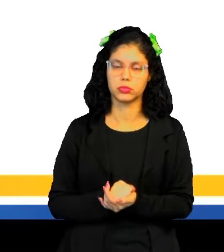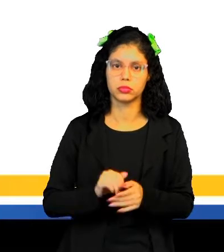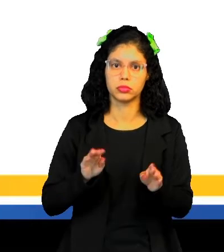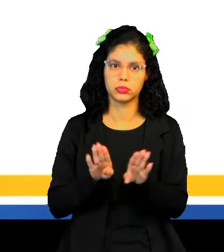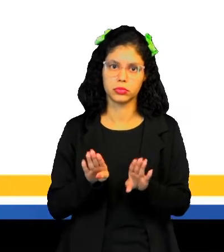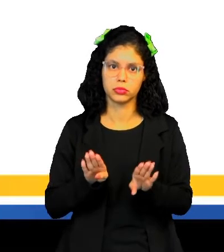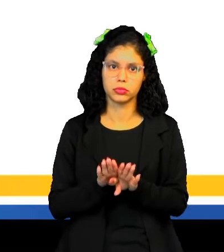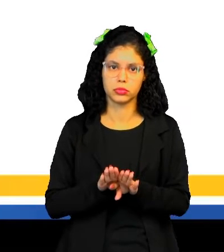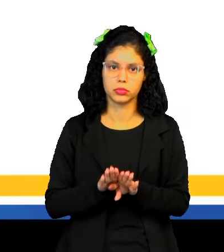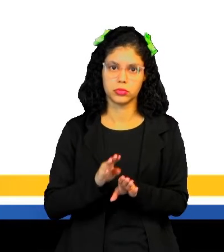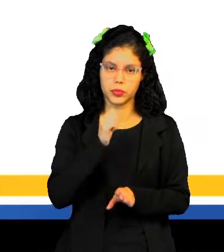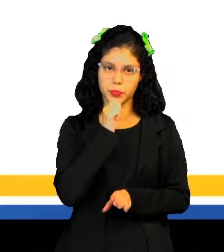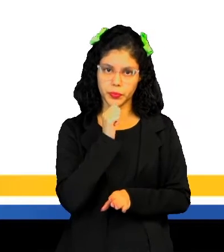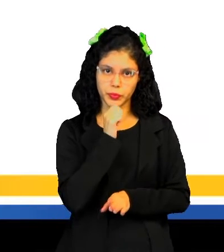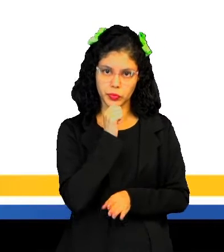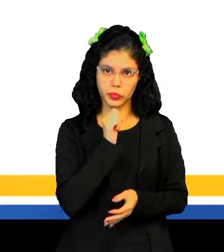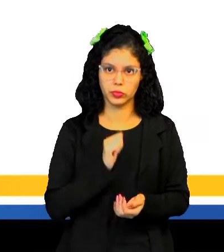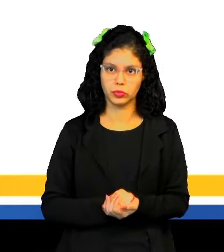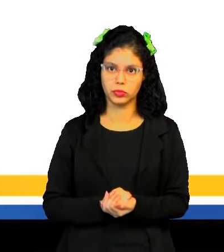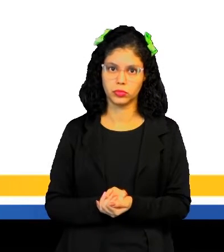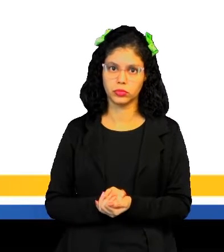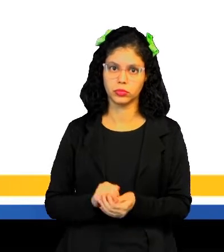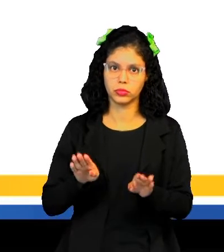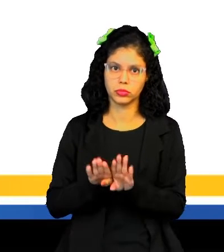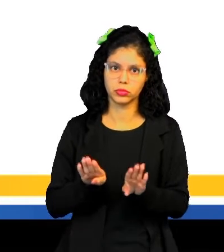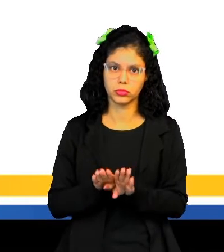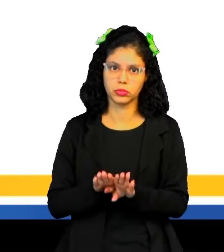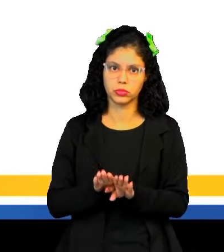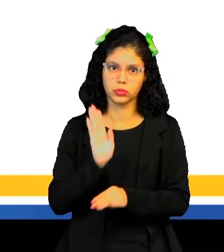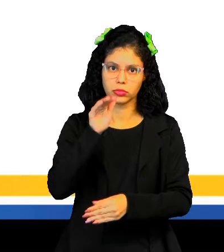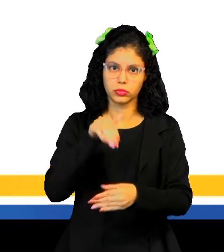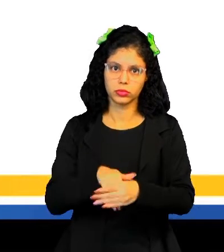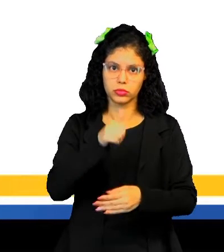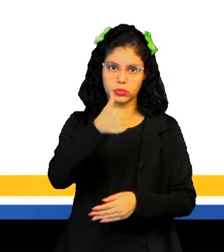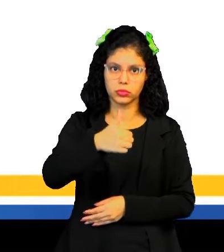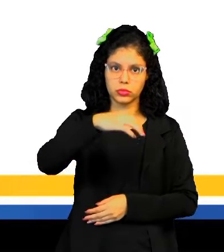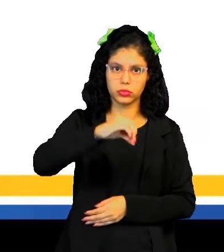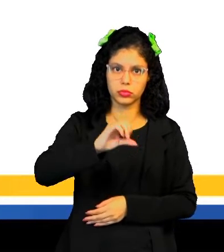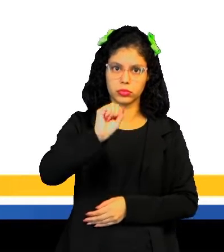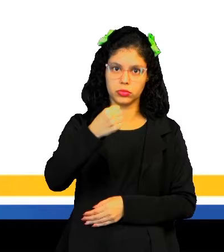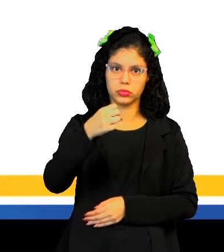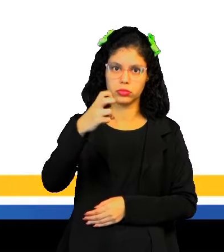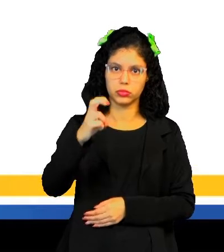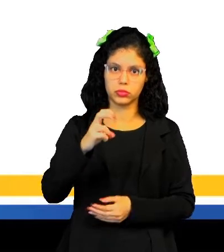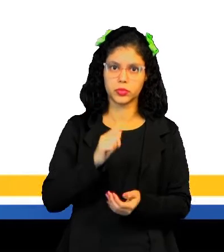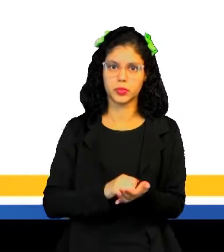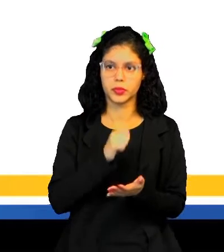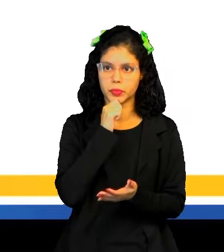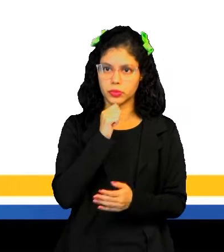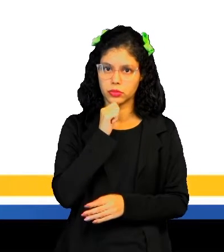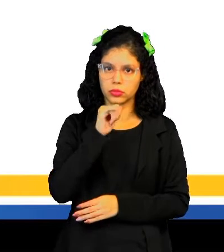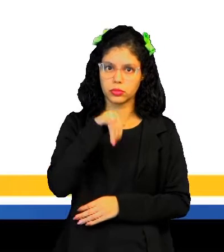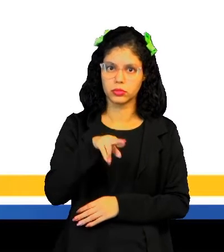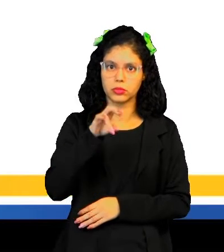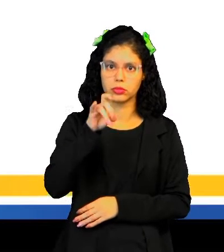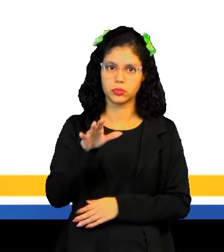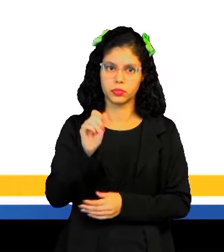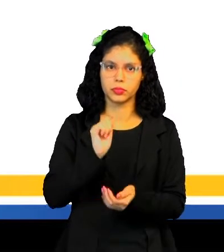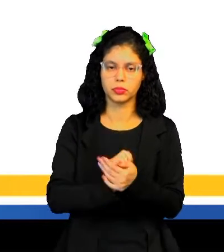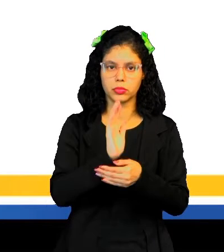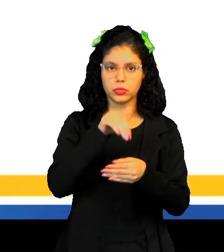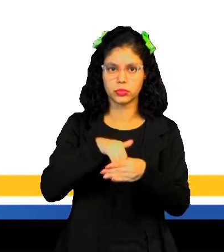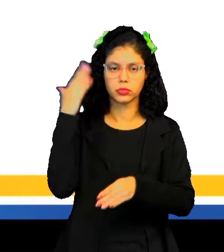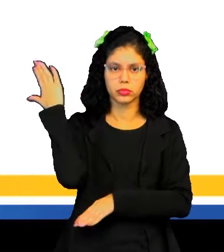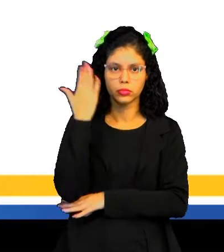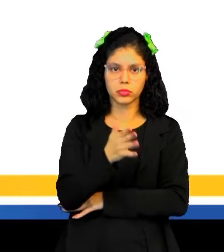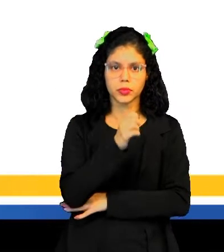a emenda Dante de Oliveira ela foi rejeitada. A eleição de 1985 ainda seria indireta. As